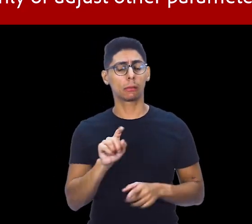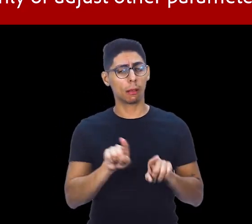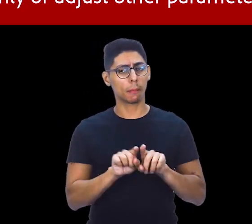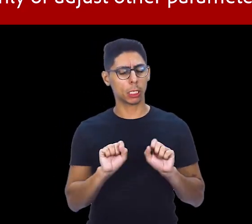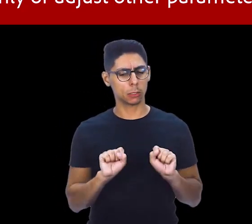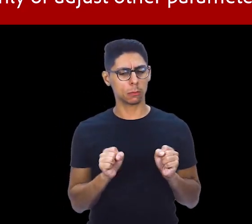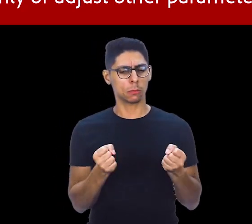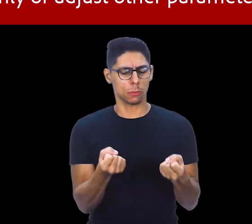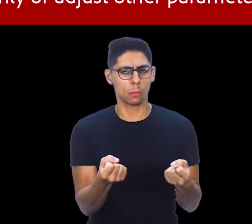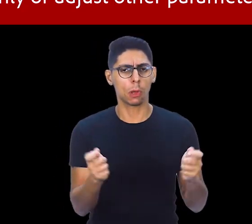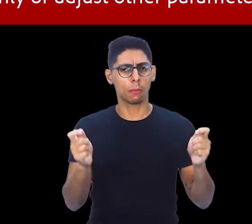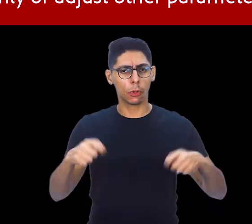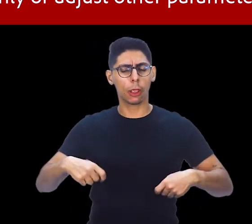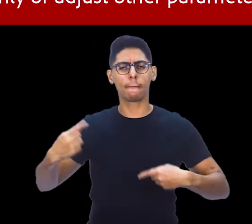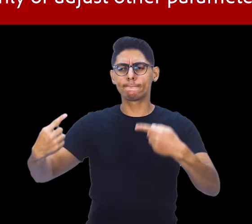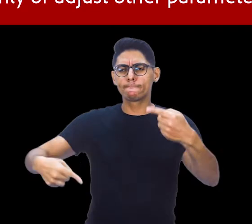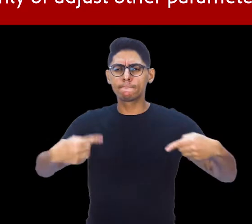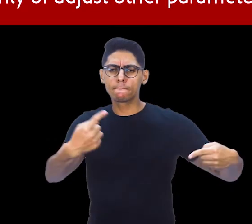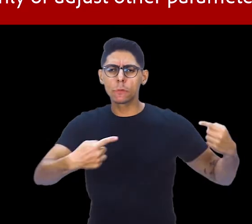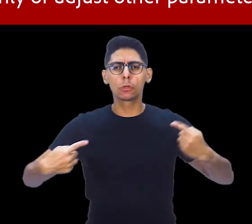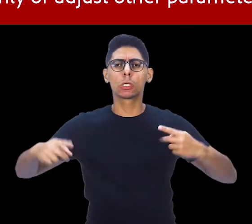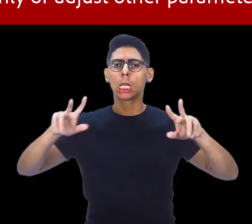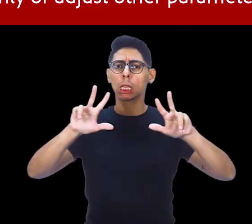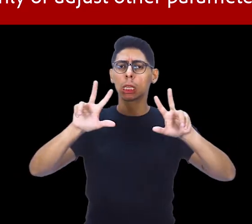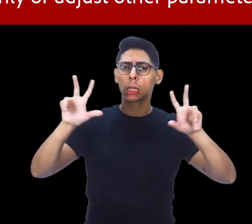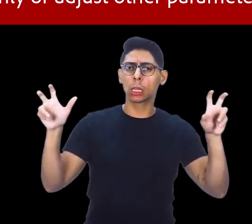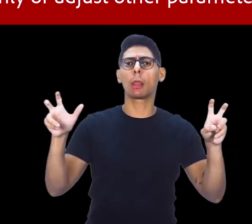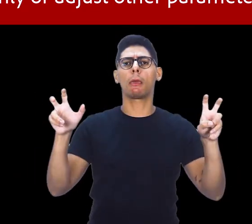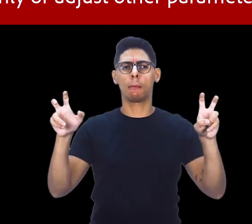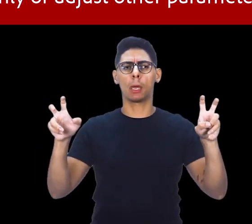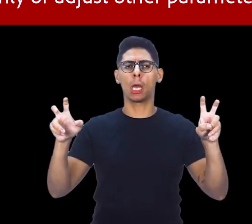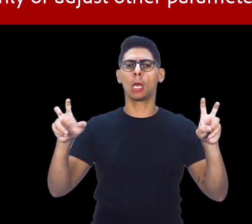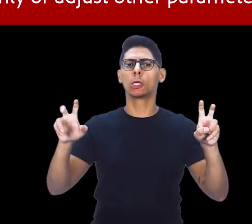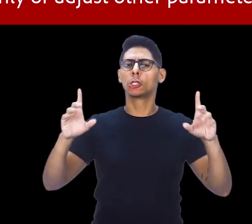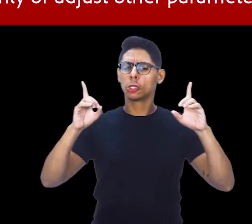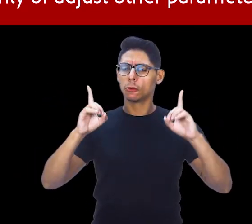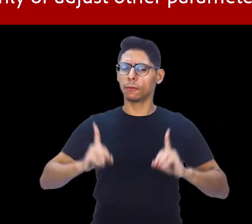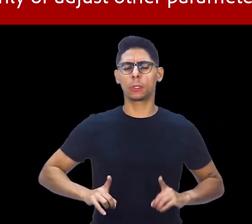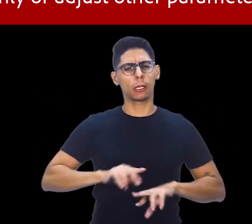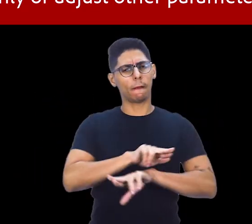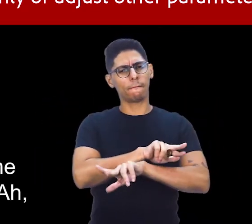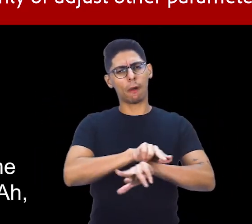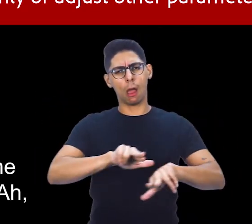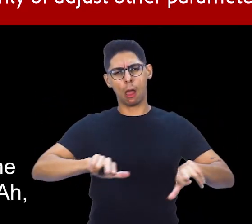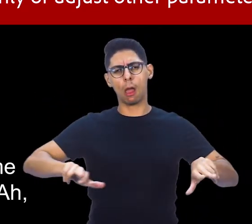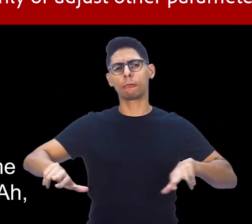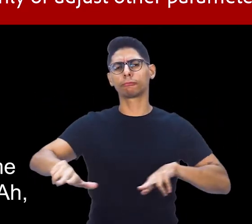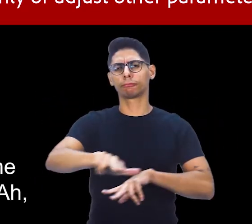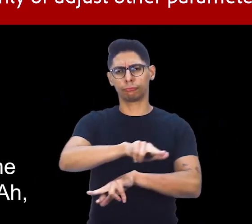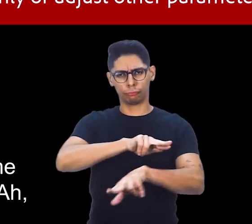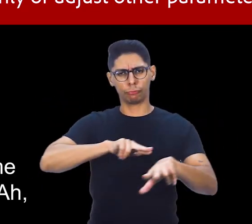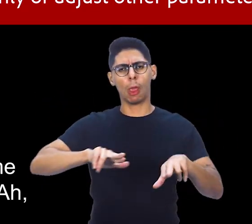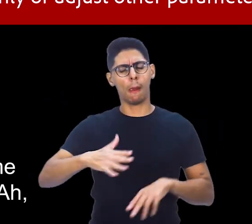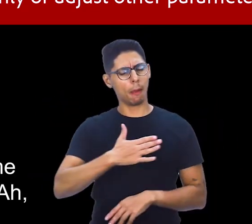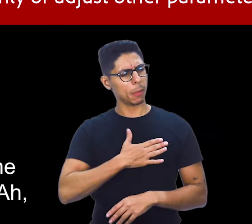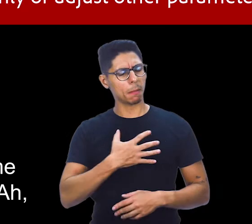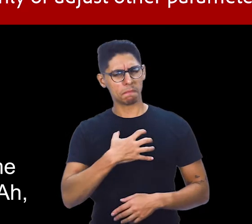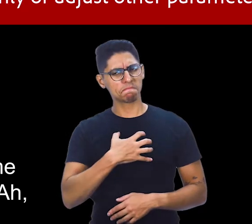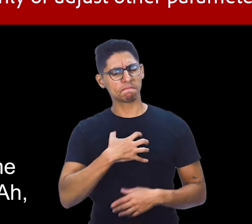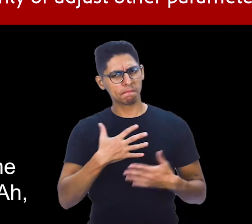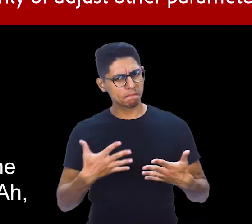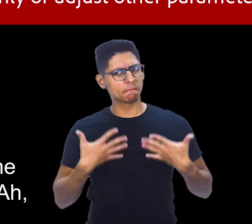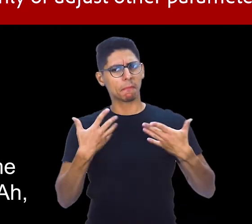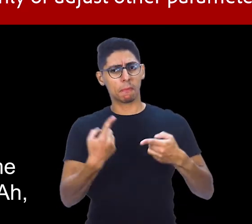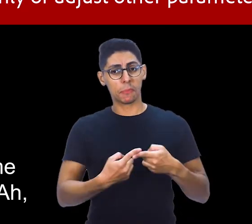a falar sobre todas as deficiências, sobre as várias áreas da deficiência. Então, isso também é outra coisa que me impactou, porque